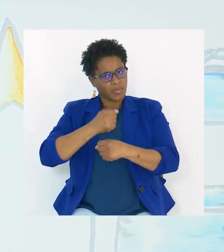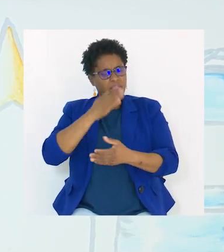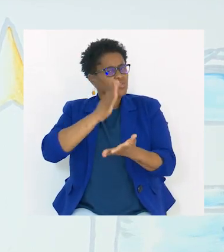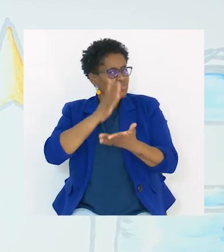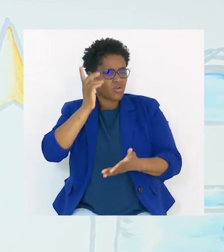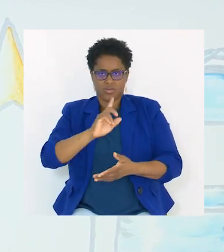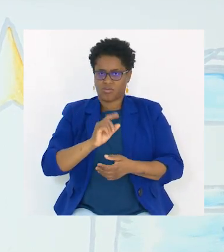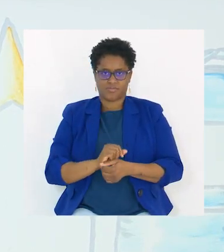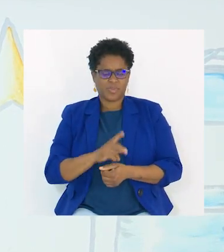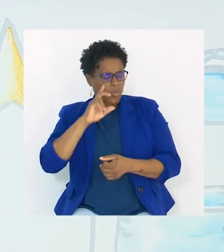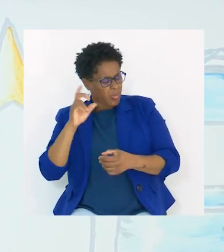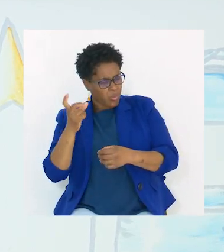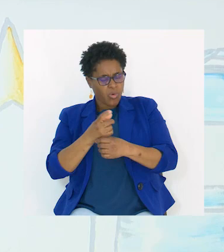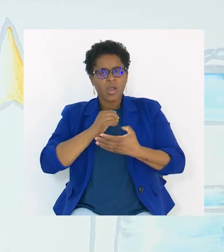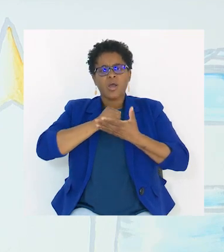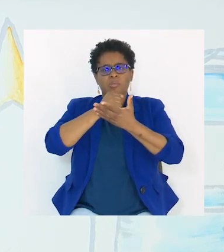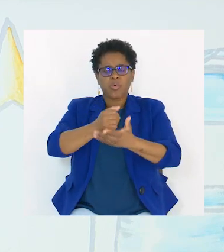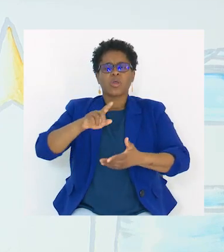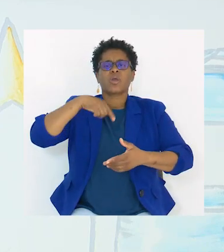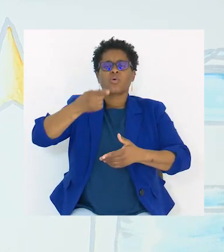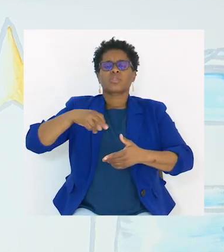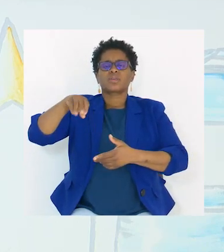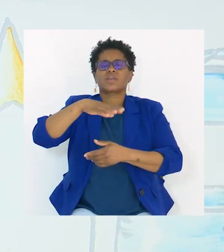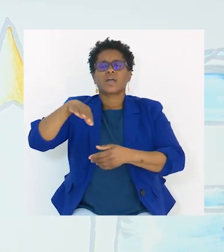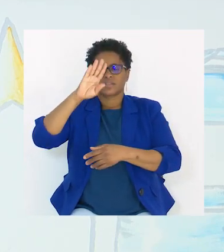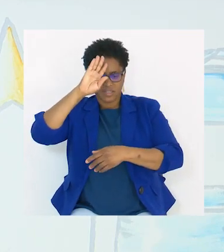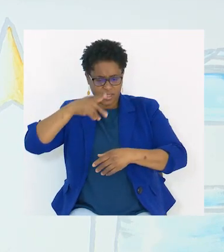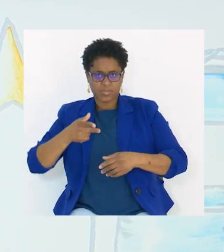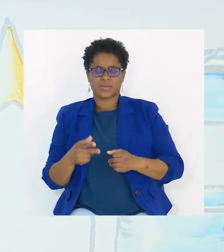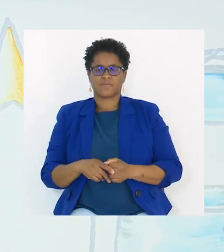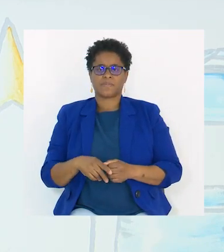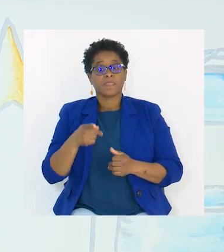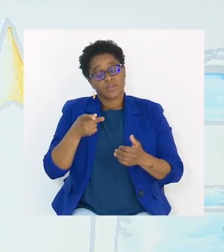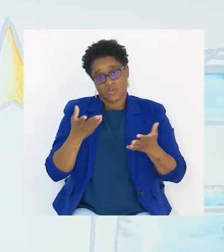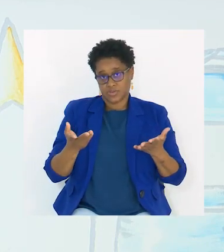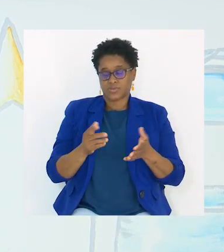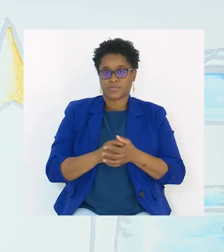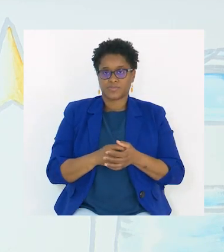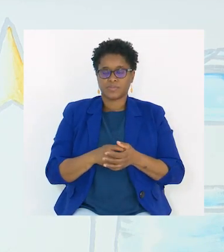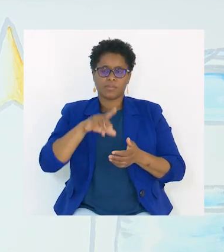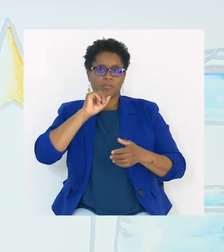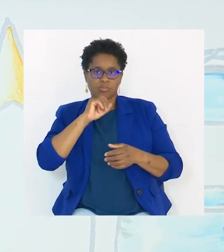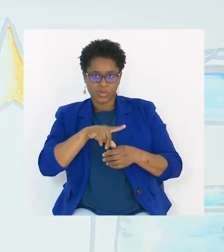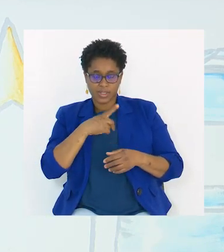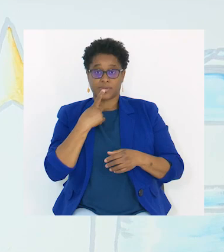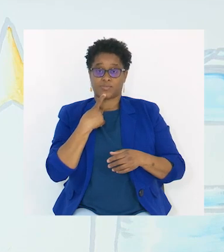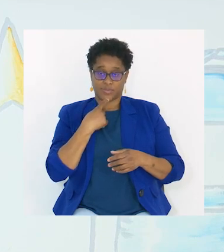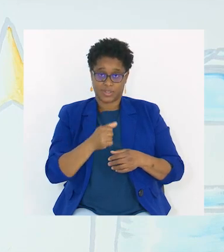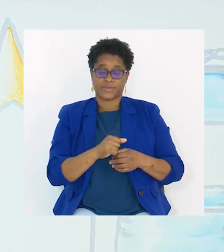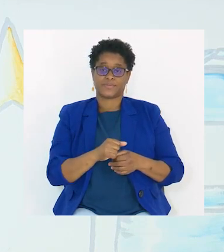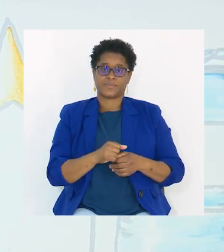Procura apoio em outras áreas de saber. Isto é, para poder